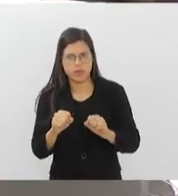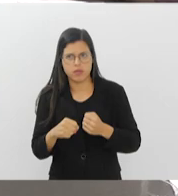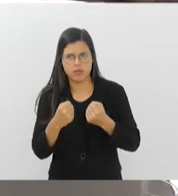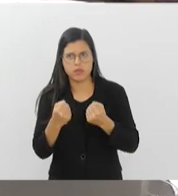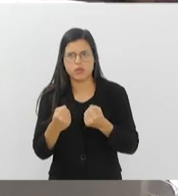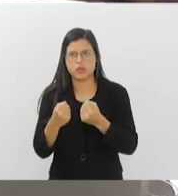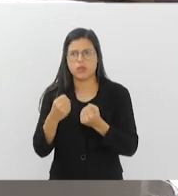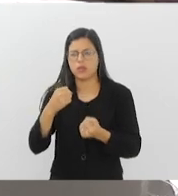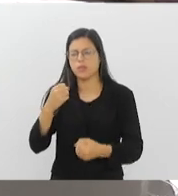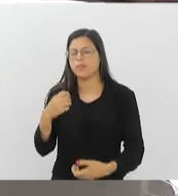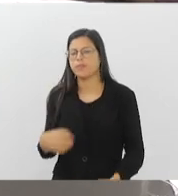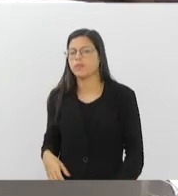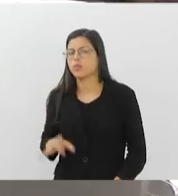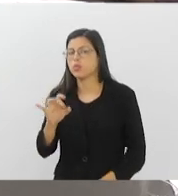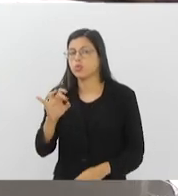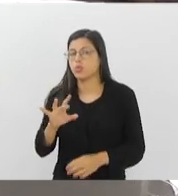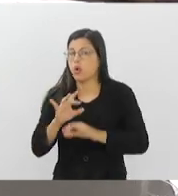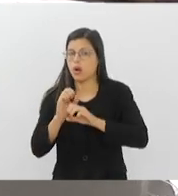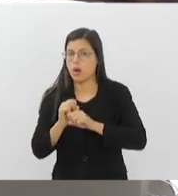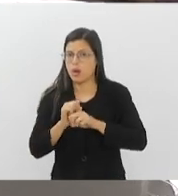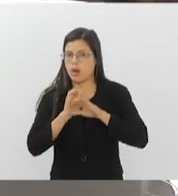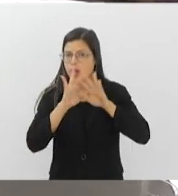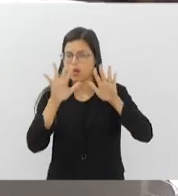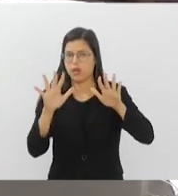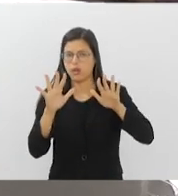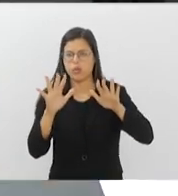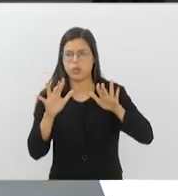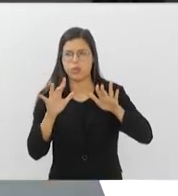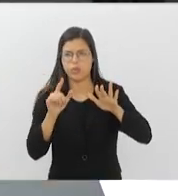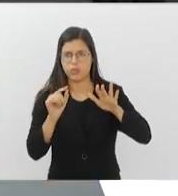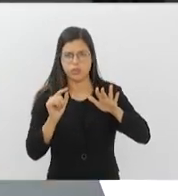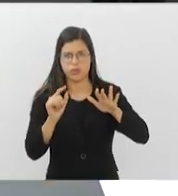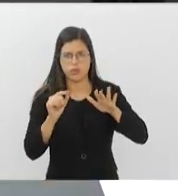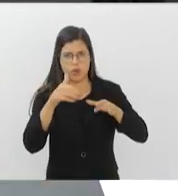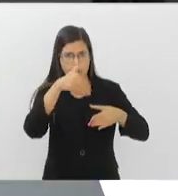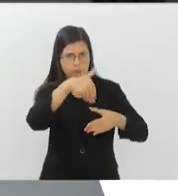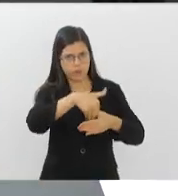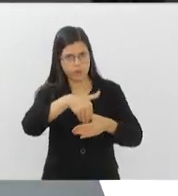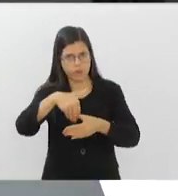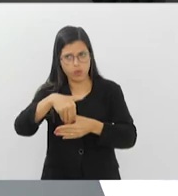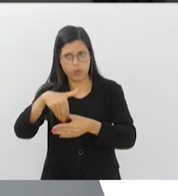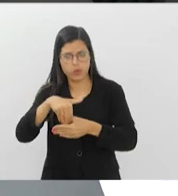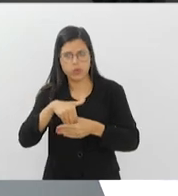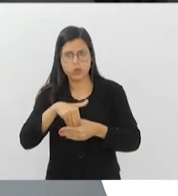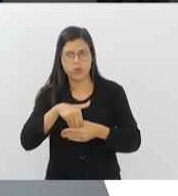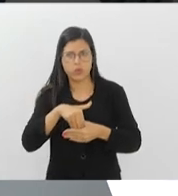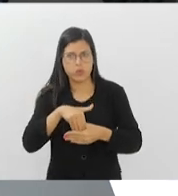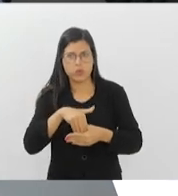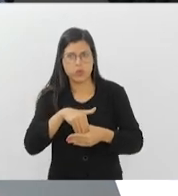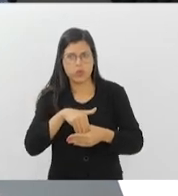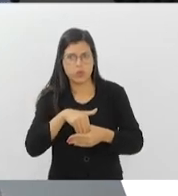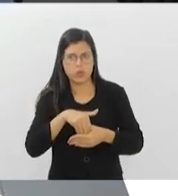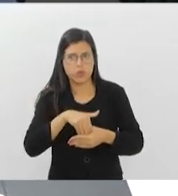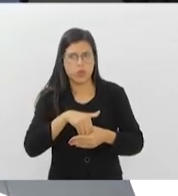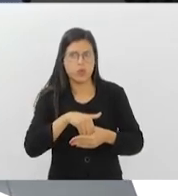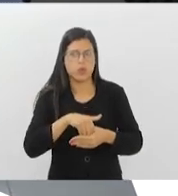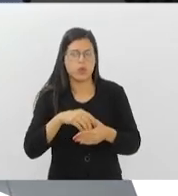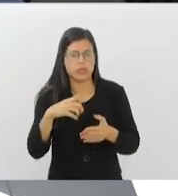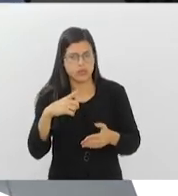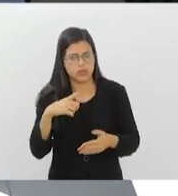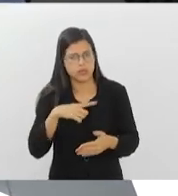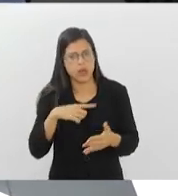estou deixando claro que, nesse sentido, os votos, caiu o acolhimento do recurso. Perfeito.